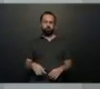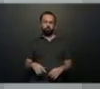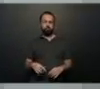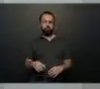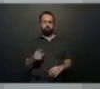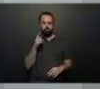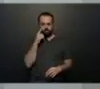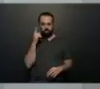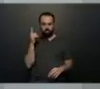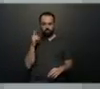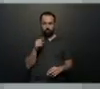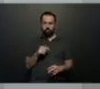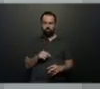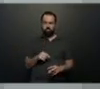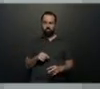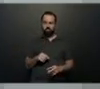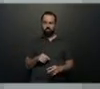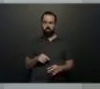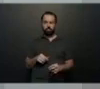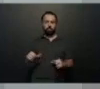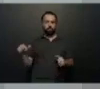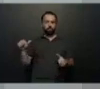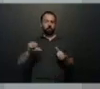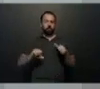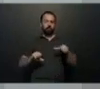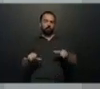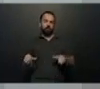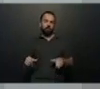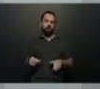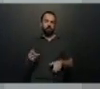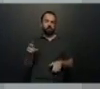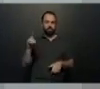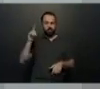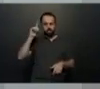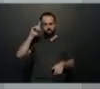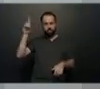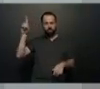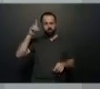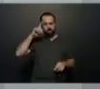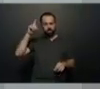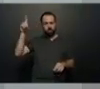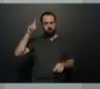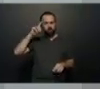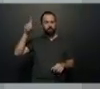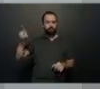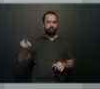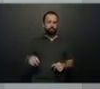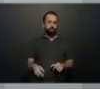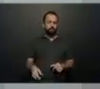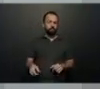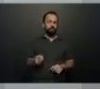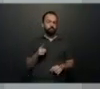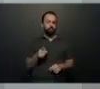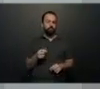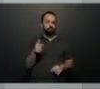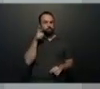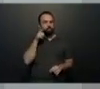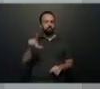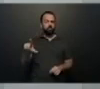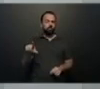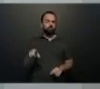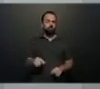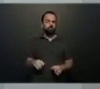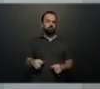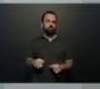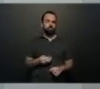pode ver, a química já faz parte da sua vida. Você conseguiria ficar sem ela, viver